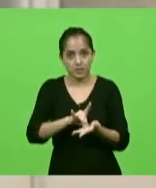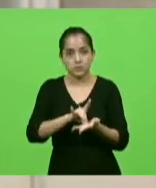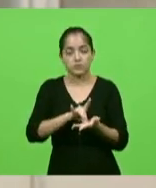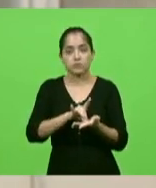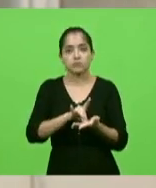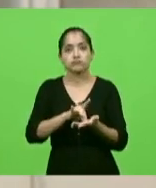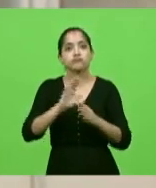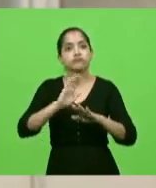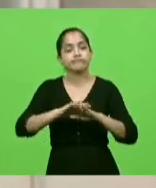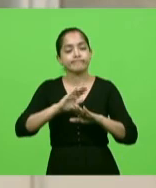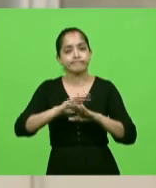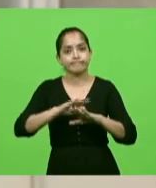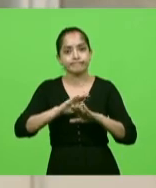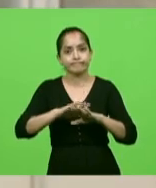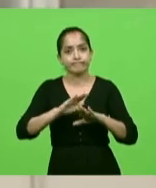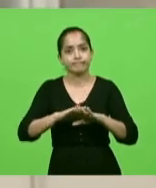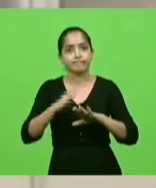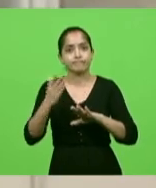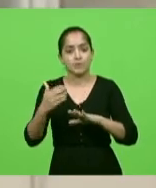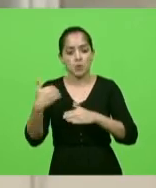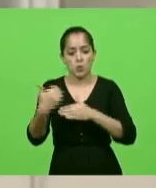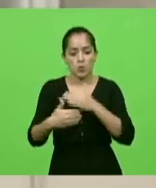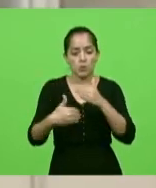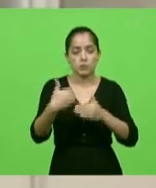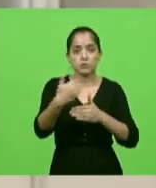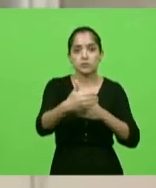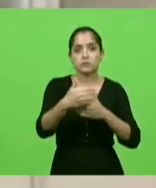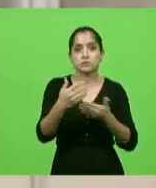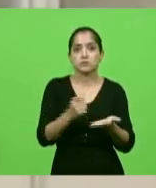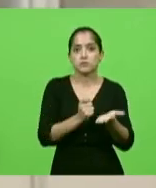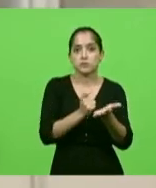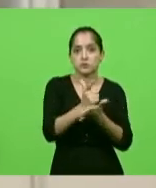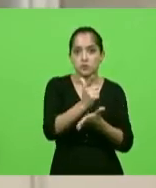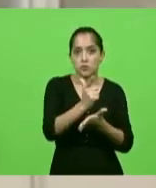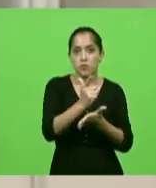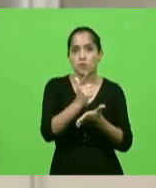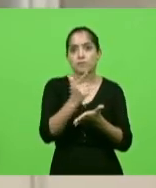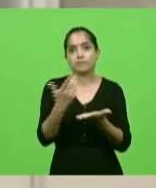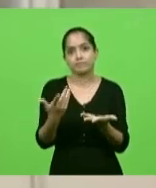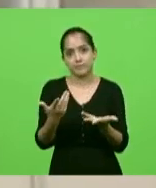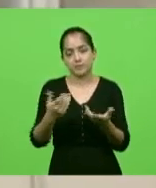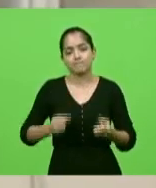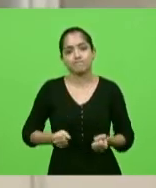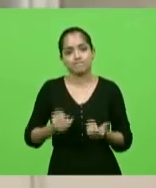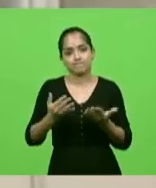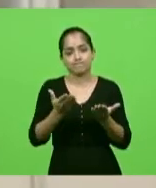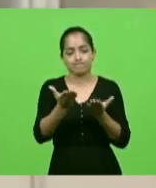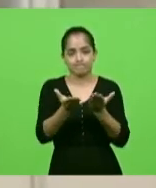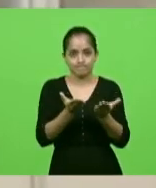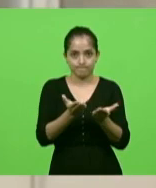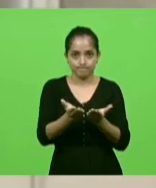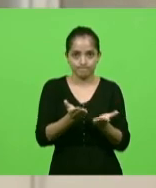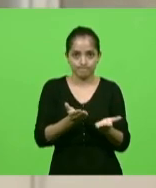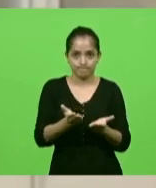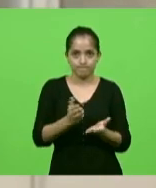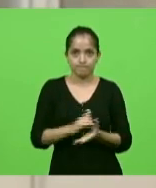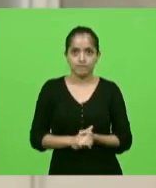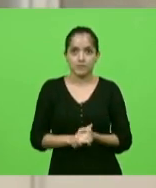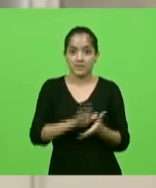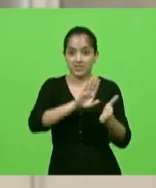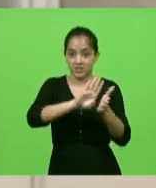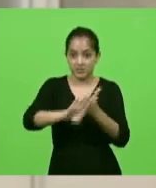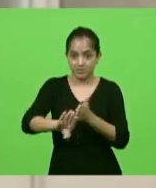causado pelos atos praticados durante o procedimento de compra por dispensa de licitação